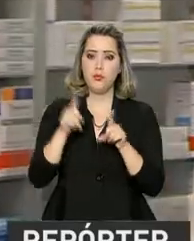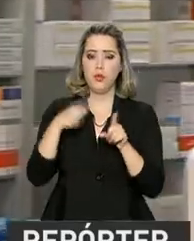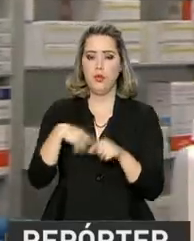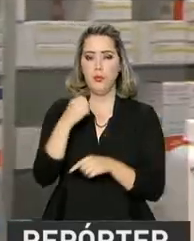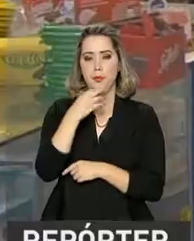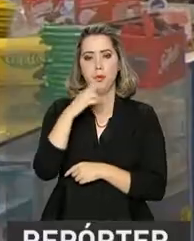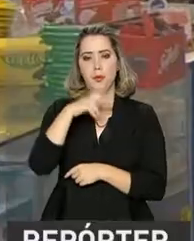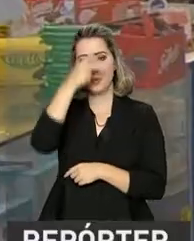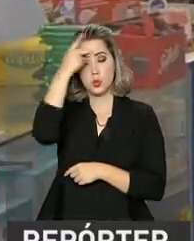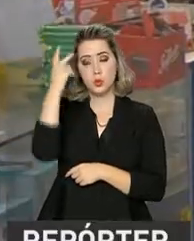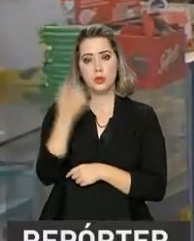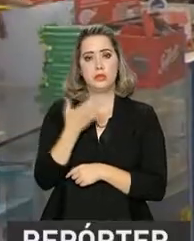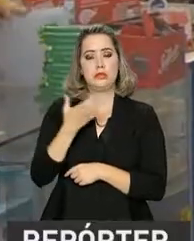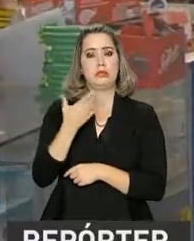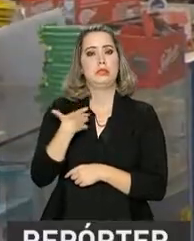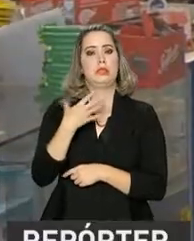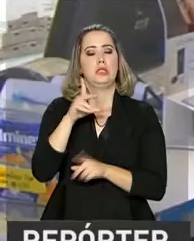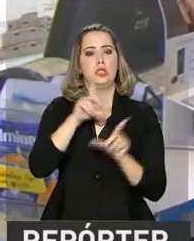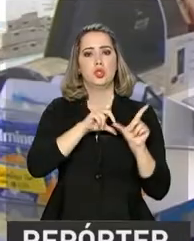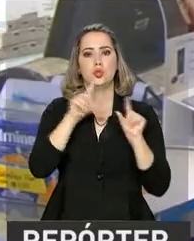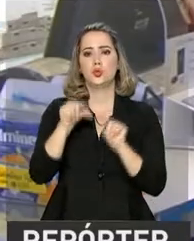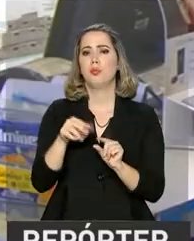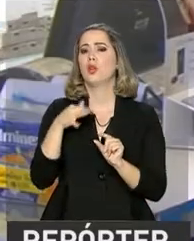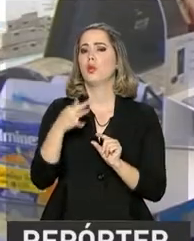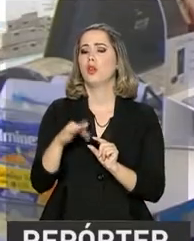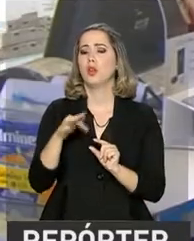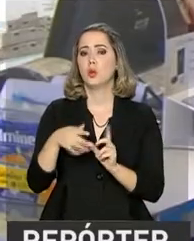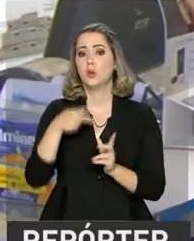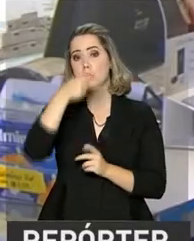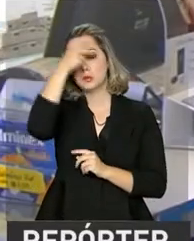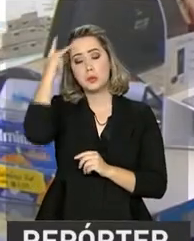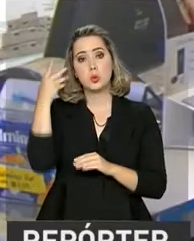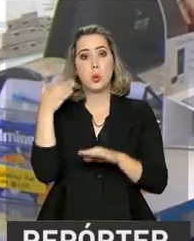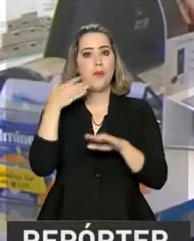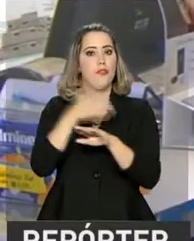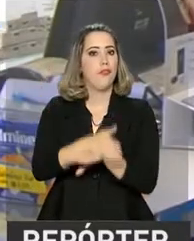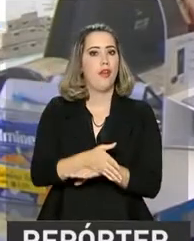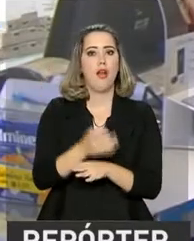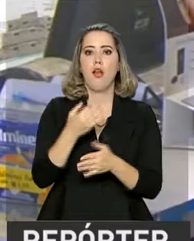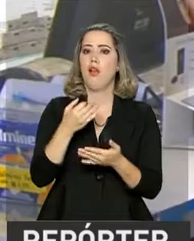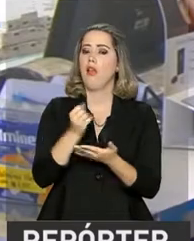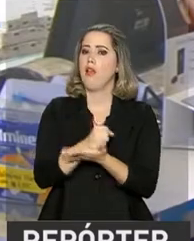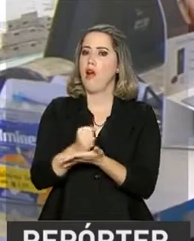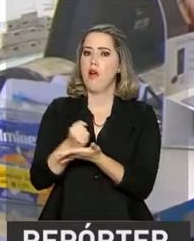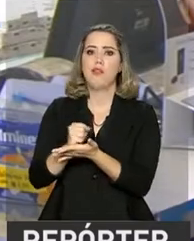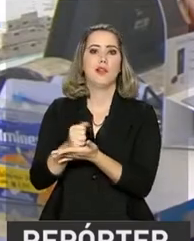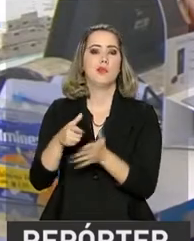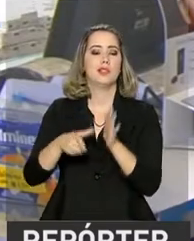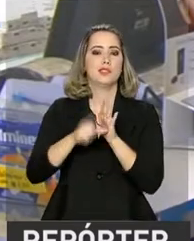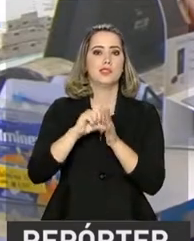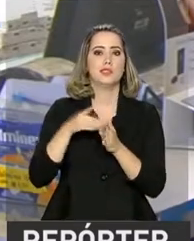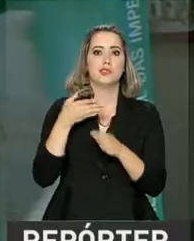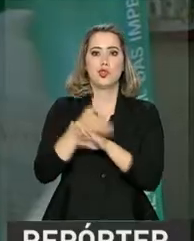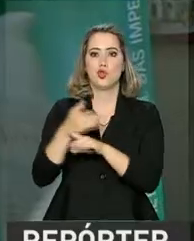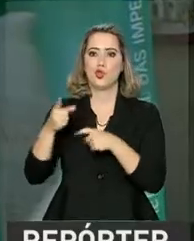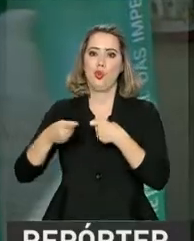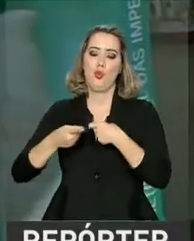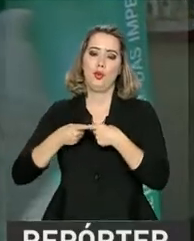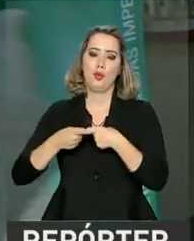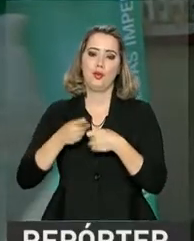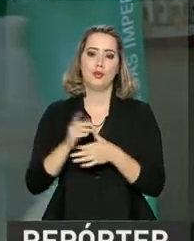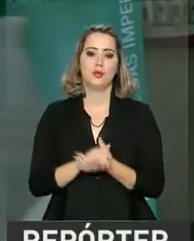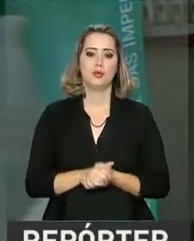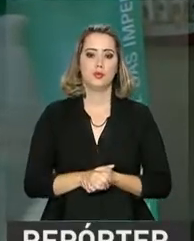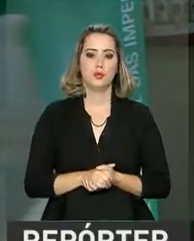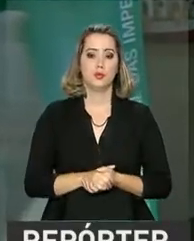sintomas na hora do aperto muita gente prefere correr a drogaria mais próxima antes de consultar um médico normalmente